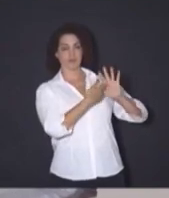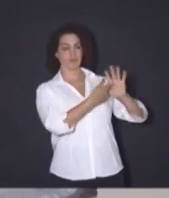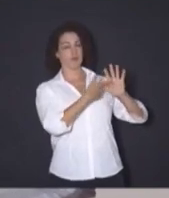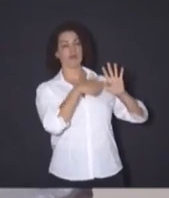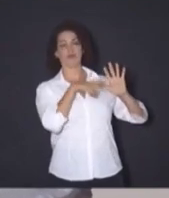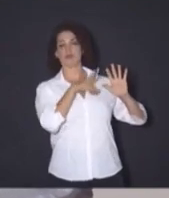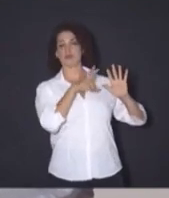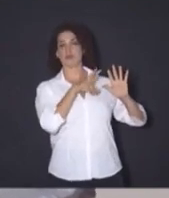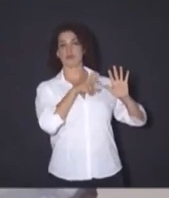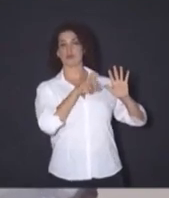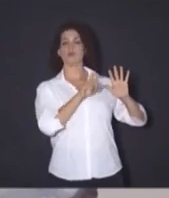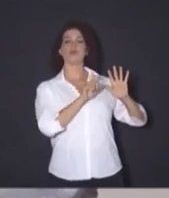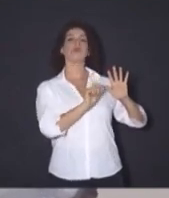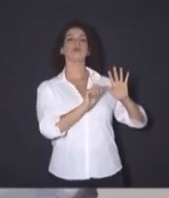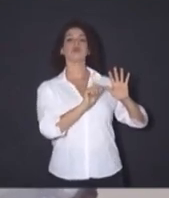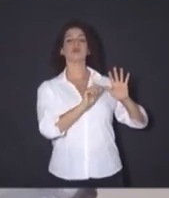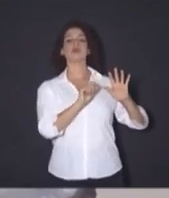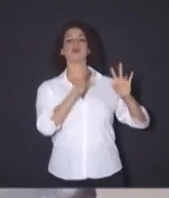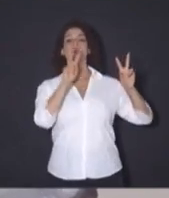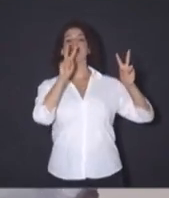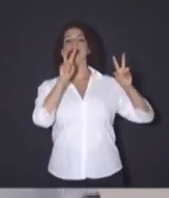sobre uma iniciação.